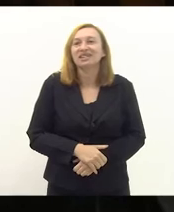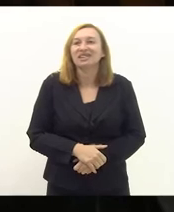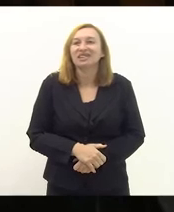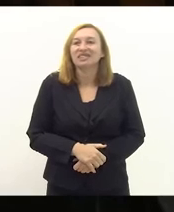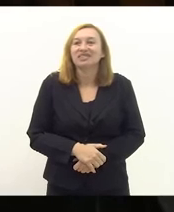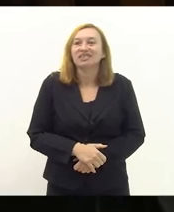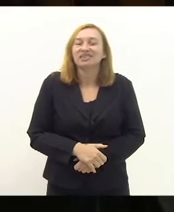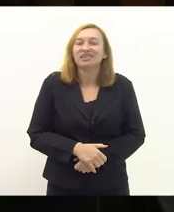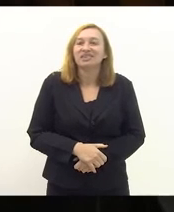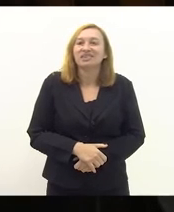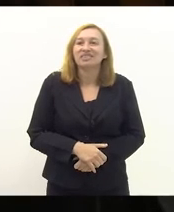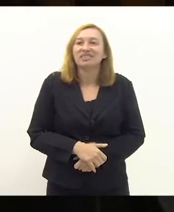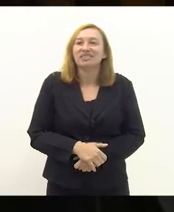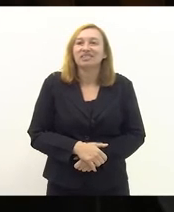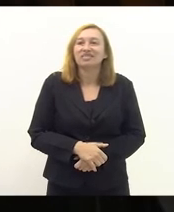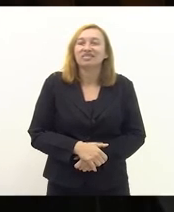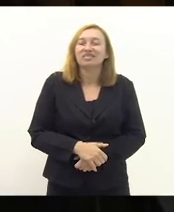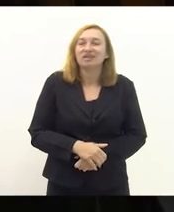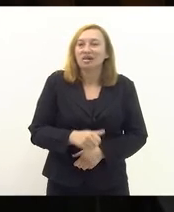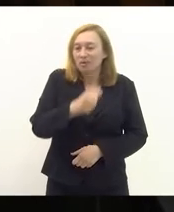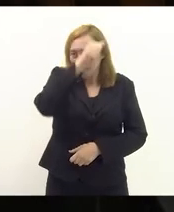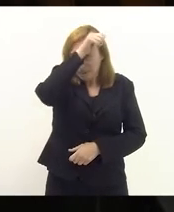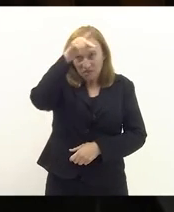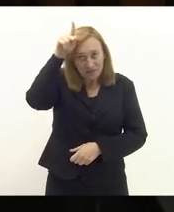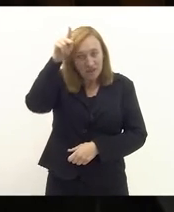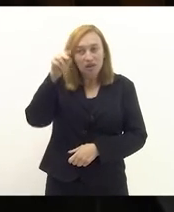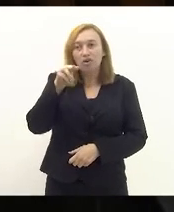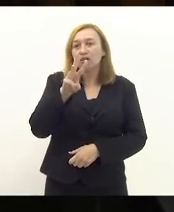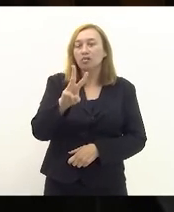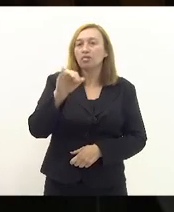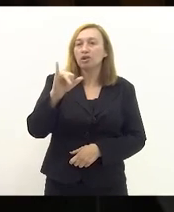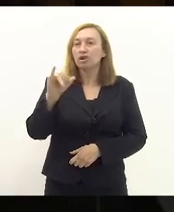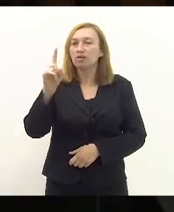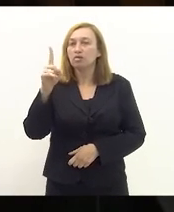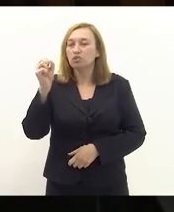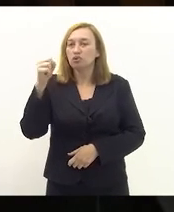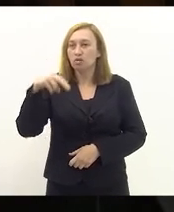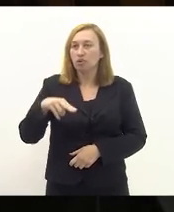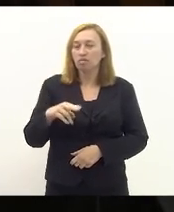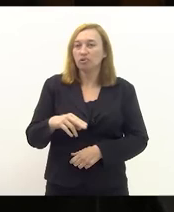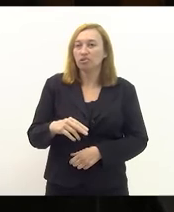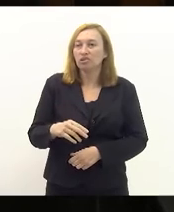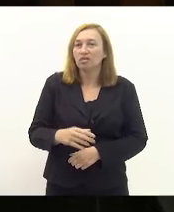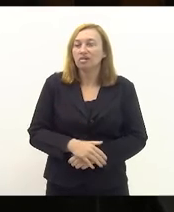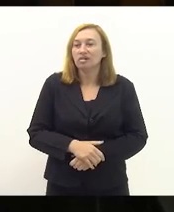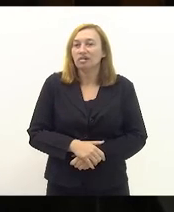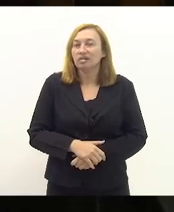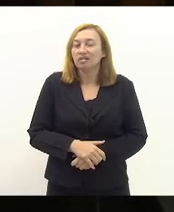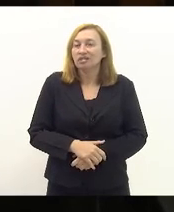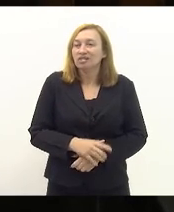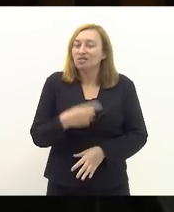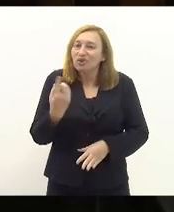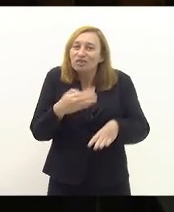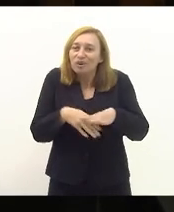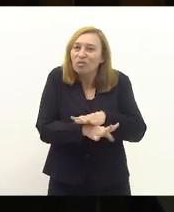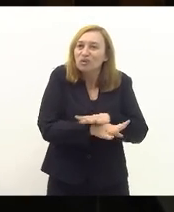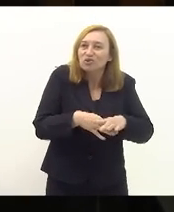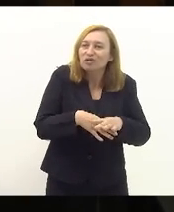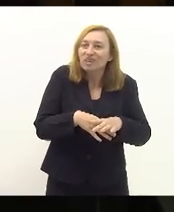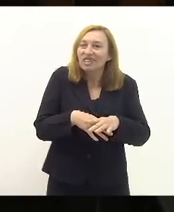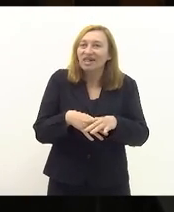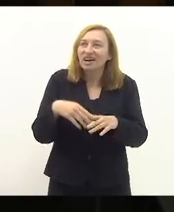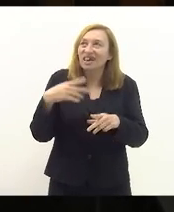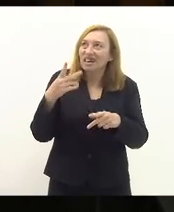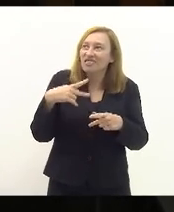o cão dos discos o prefeito Wilson faz um discurso muito puro o que a gente está acostumado com